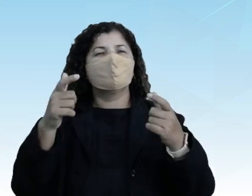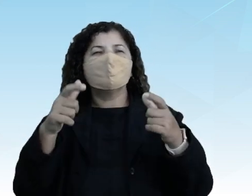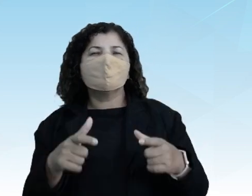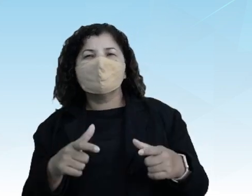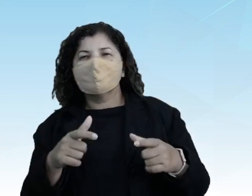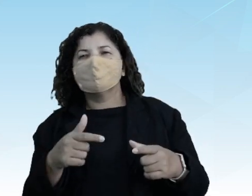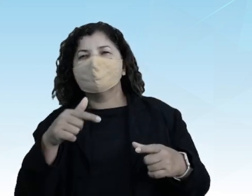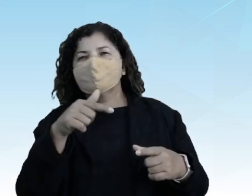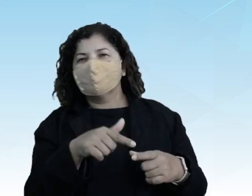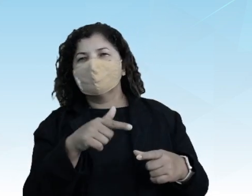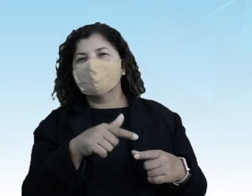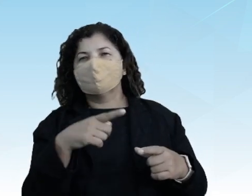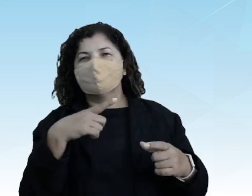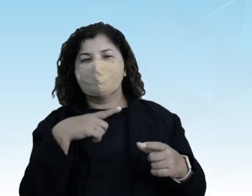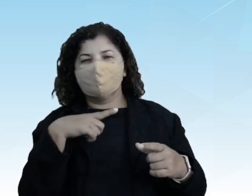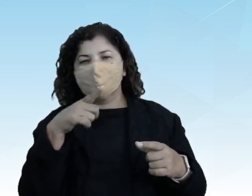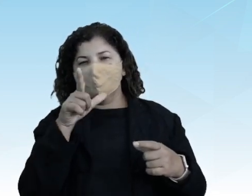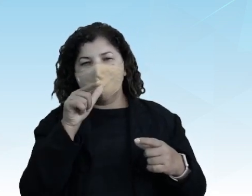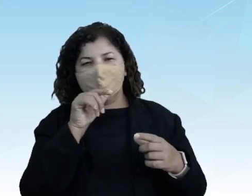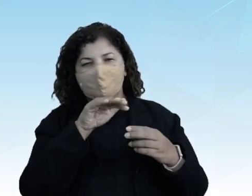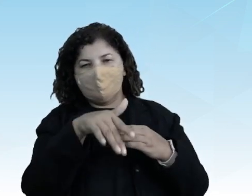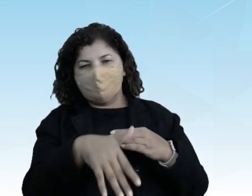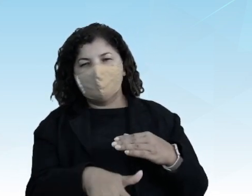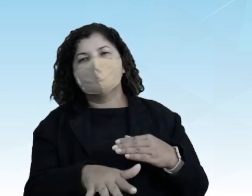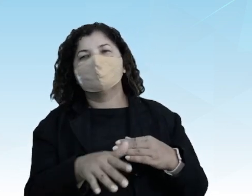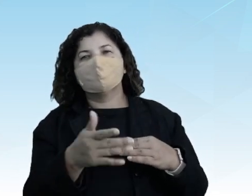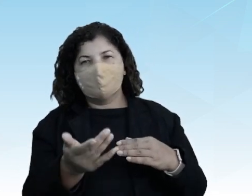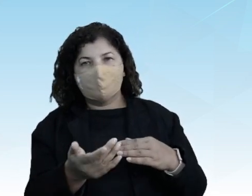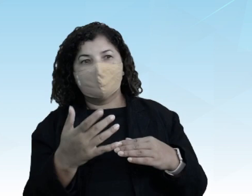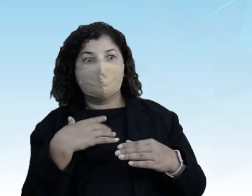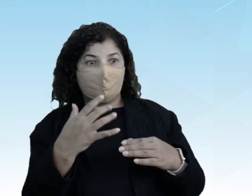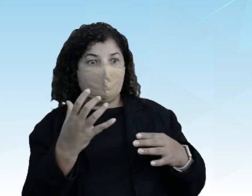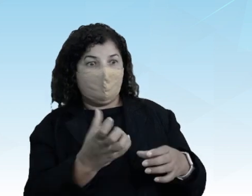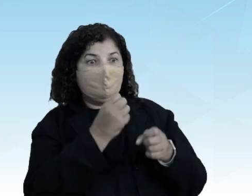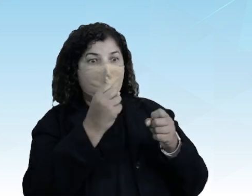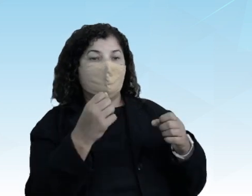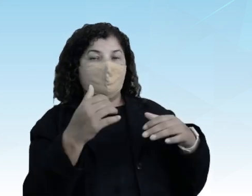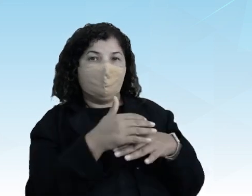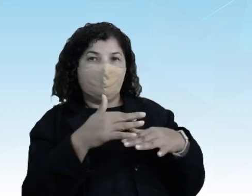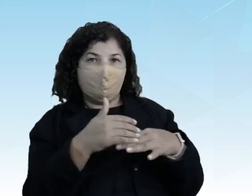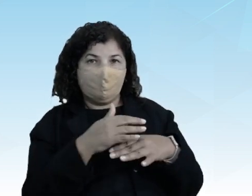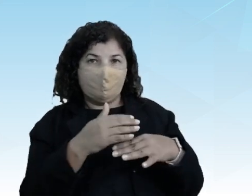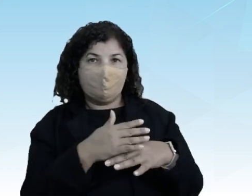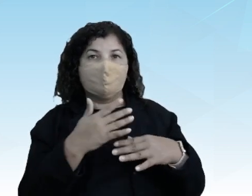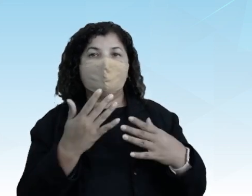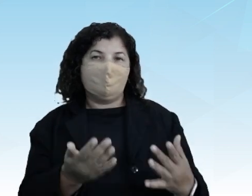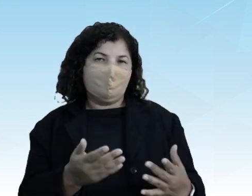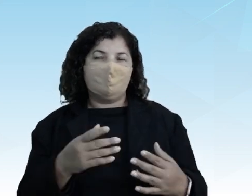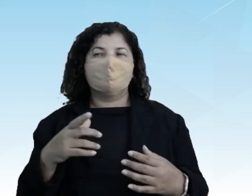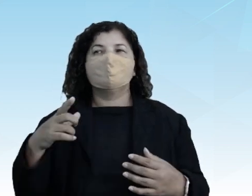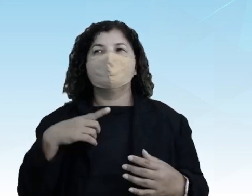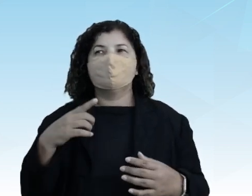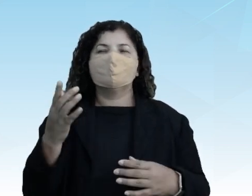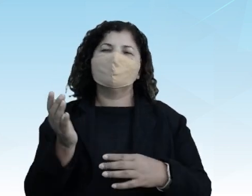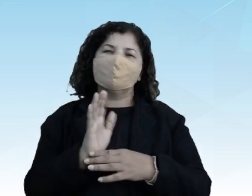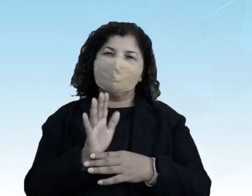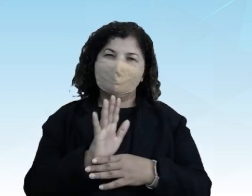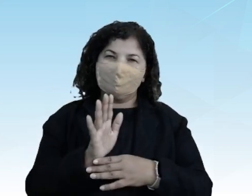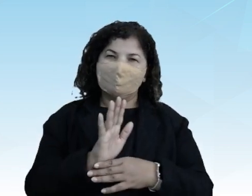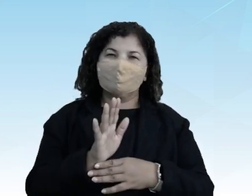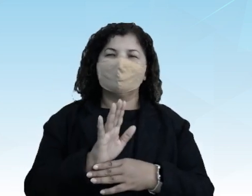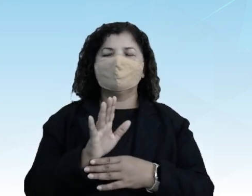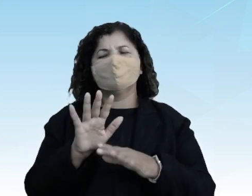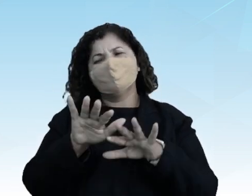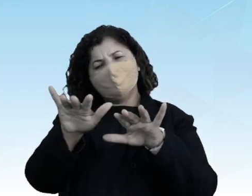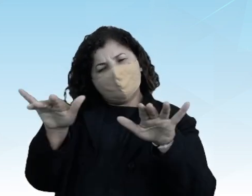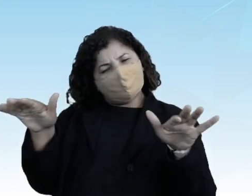submersa por uma represa. Então, querem salvar a cidade, né? Então, vamos reconstruir a história. Então, as pessoas são